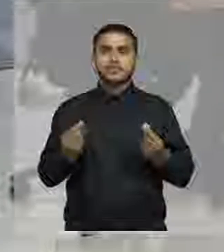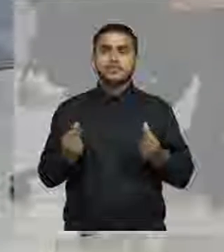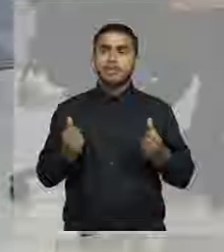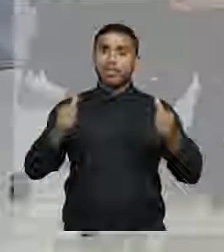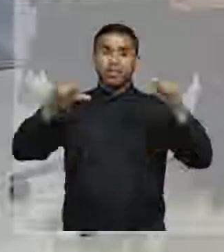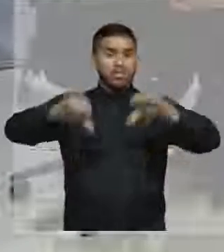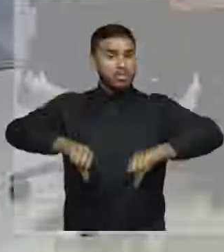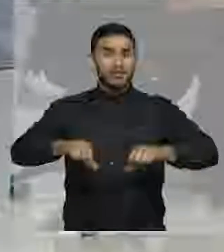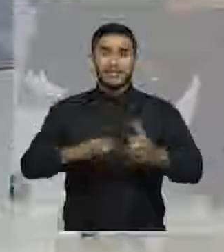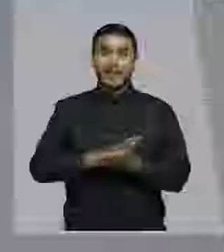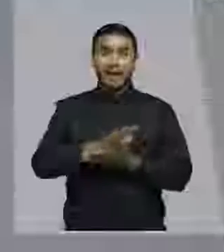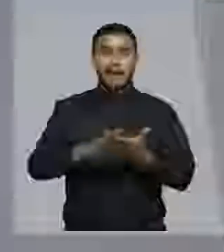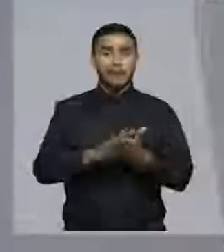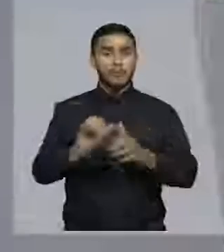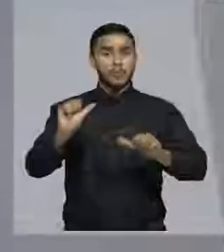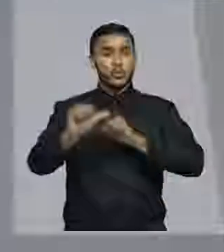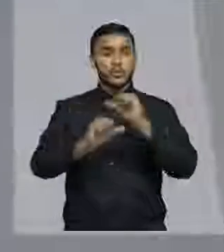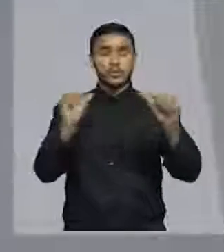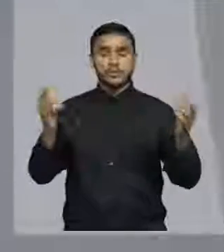pífeis. Olha,